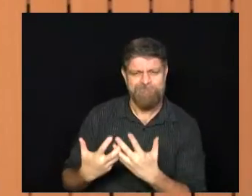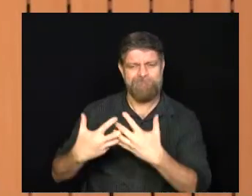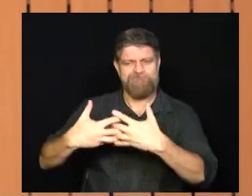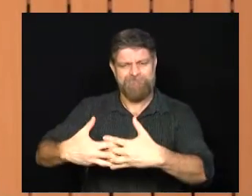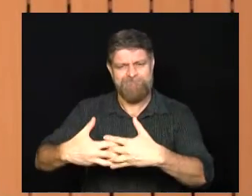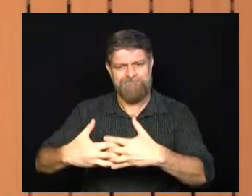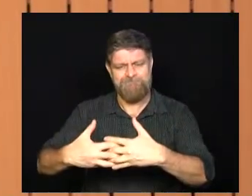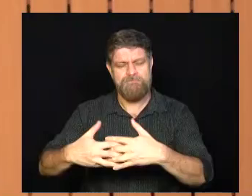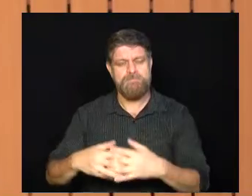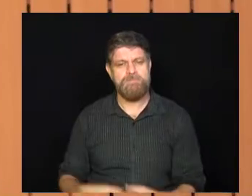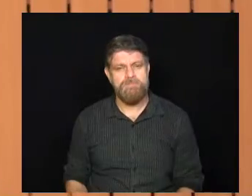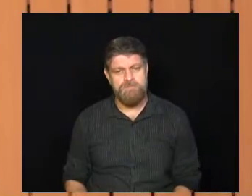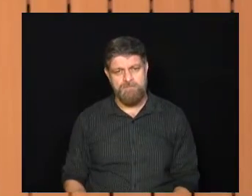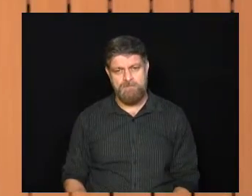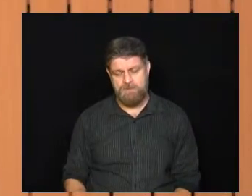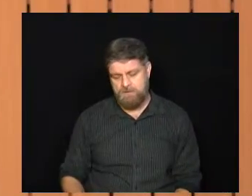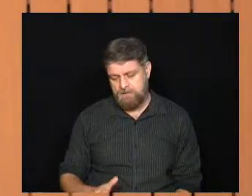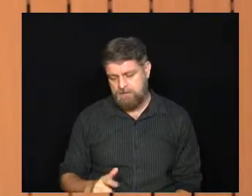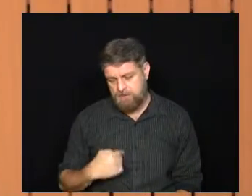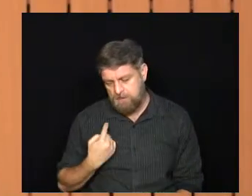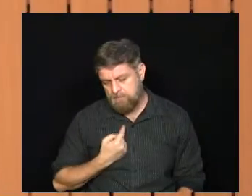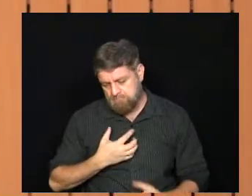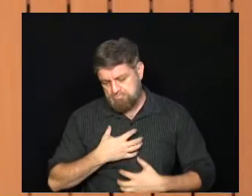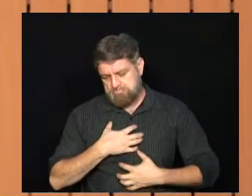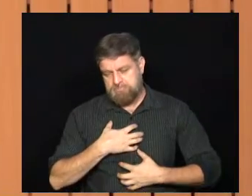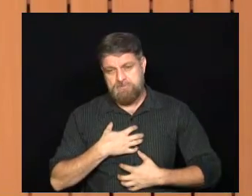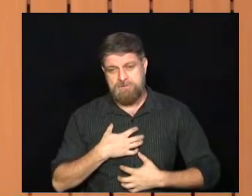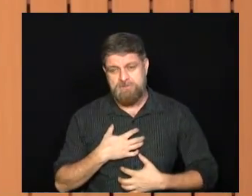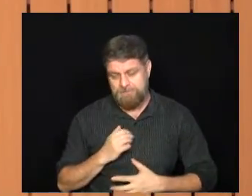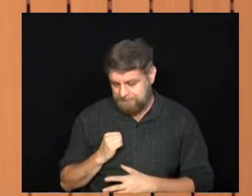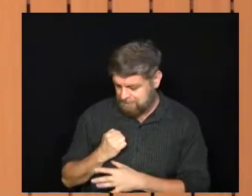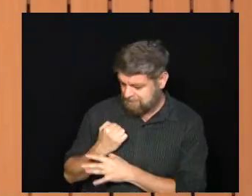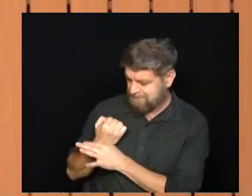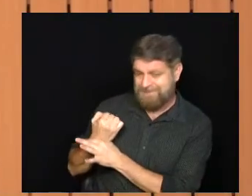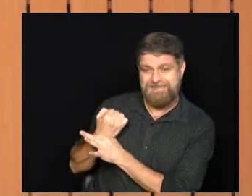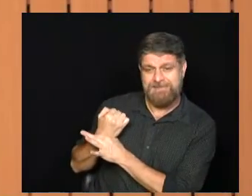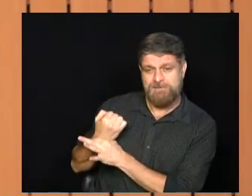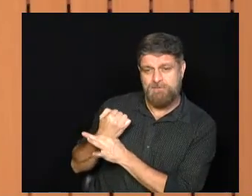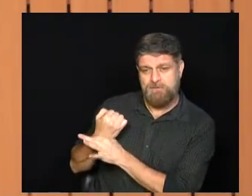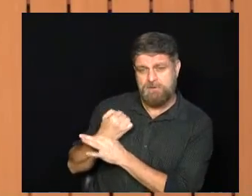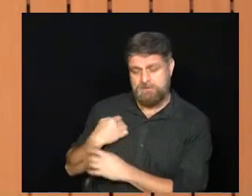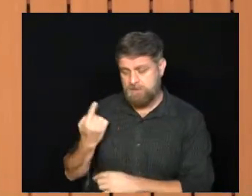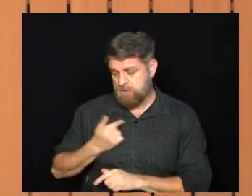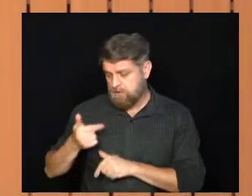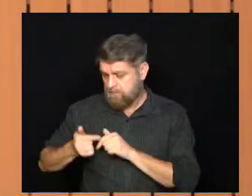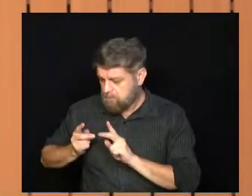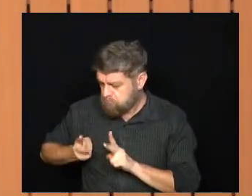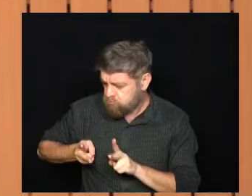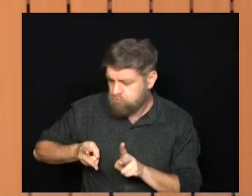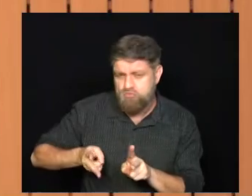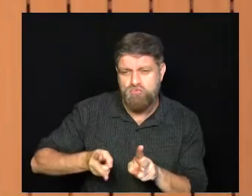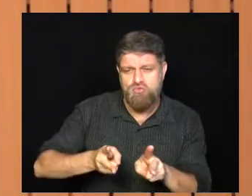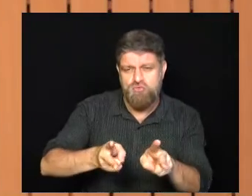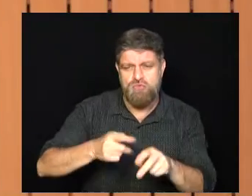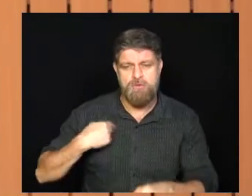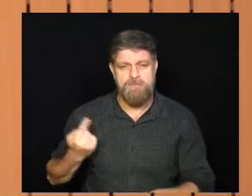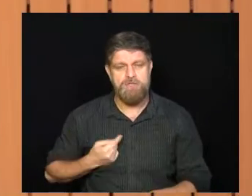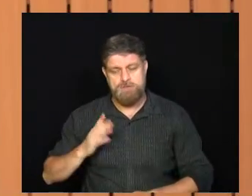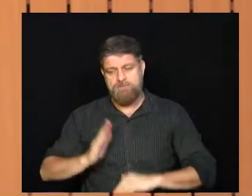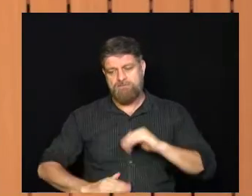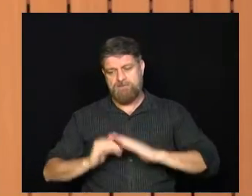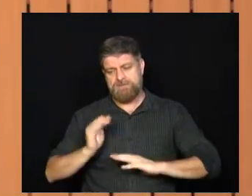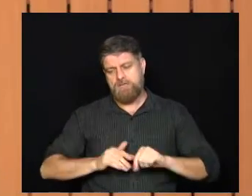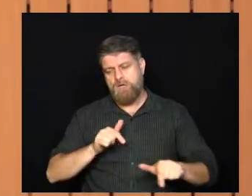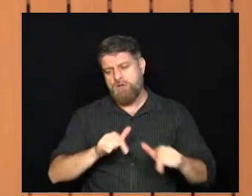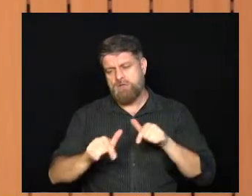correta, e tem nos dado bastante segurança para continuar o nosso trabalho e para executar esse trabalho